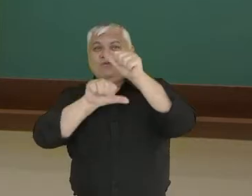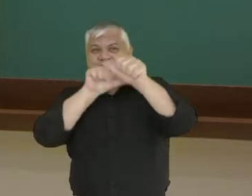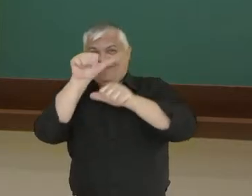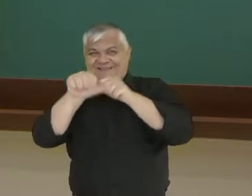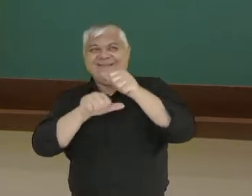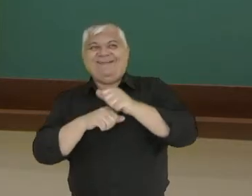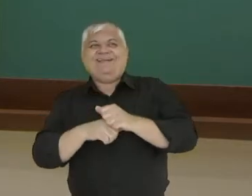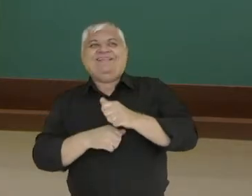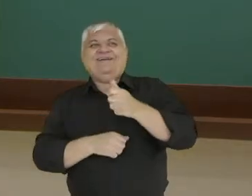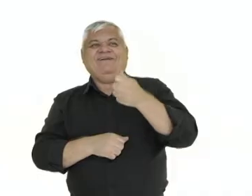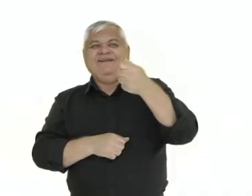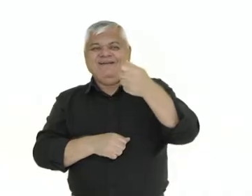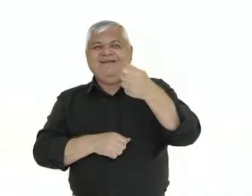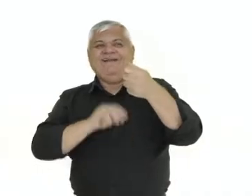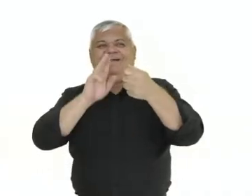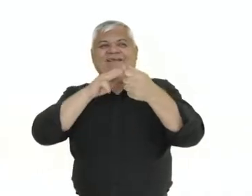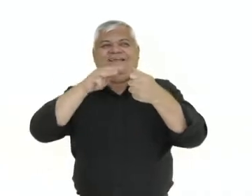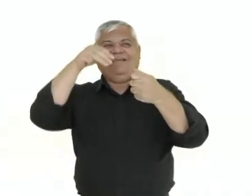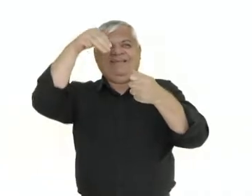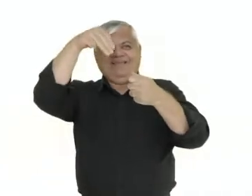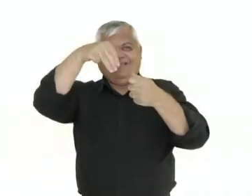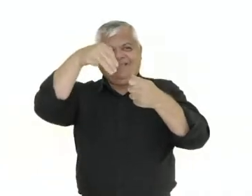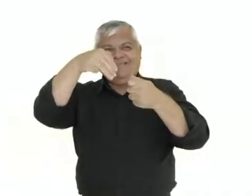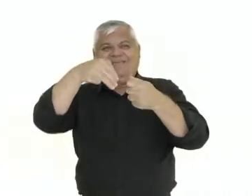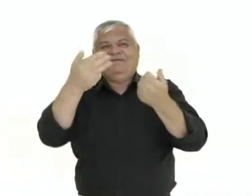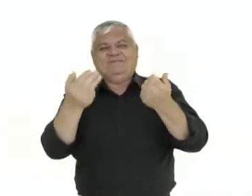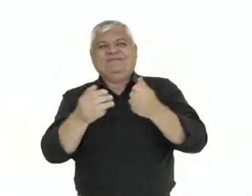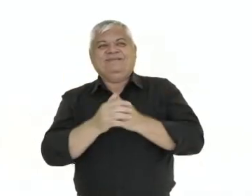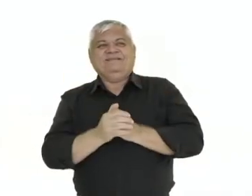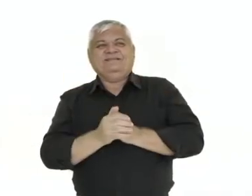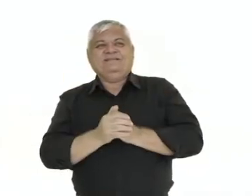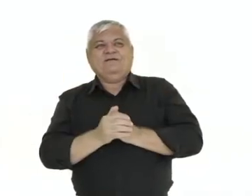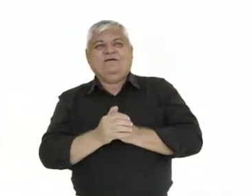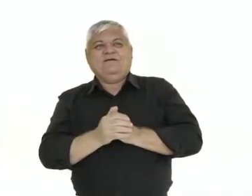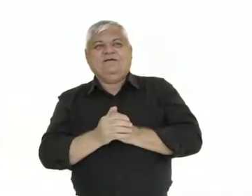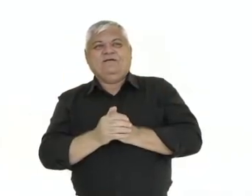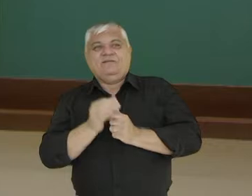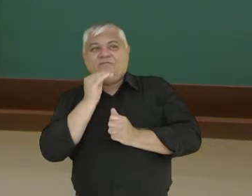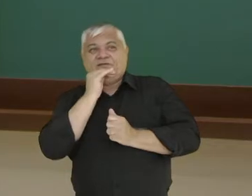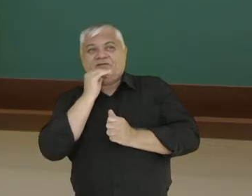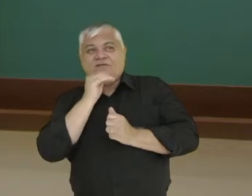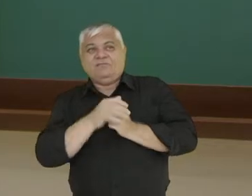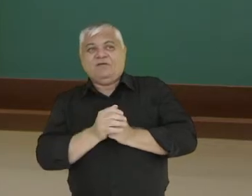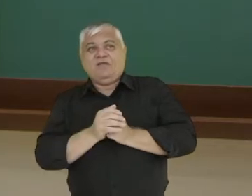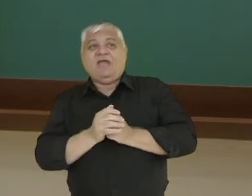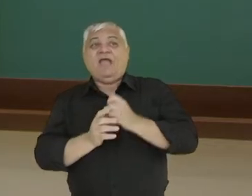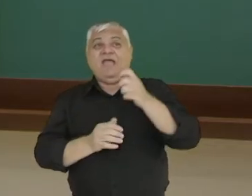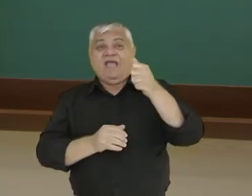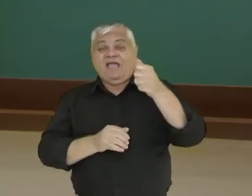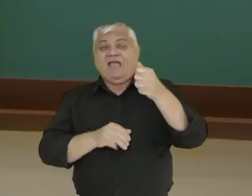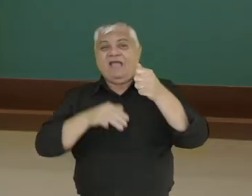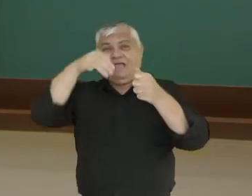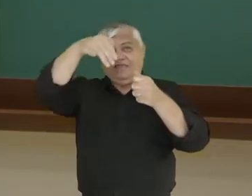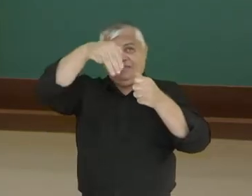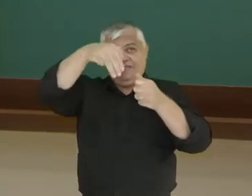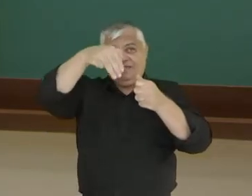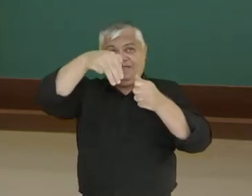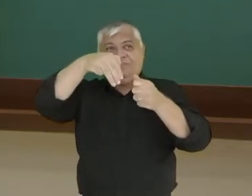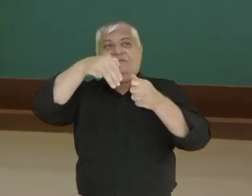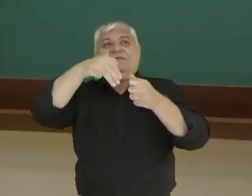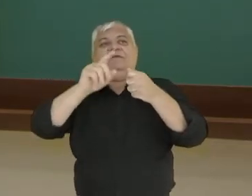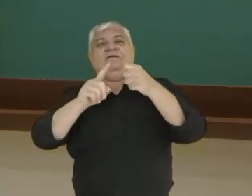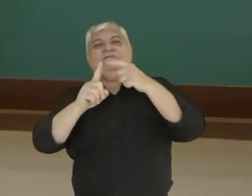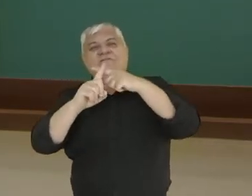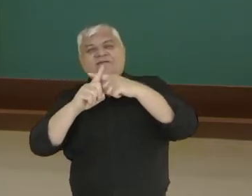substituir aqui pelas igualdades que a gente acabou de encontrar. Então, no lugar do m, A elevado na m, no lugar do